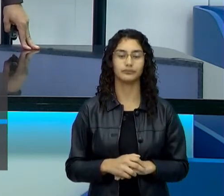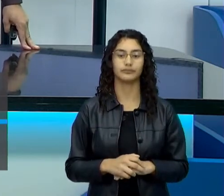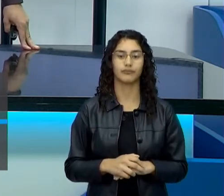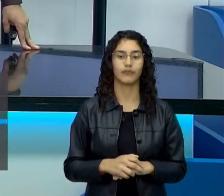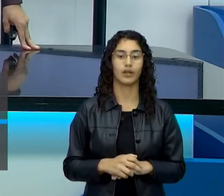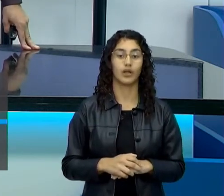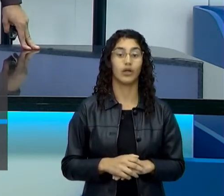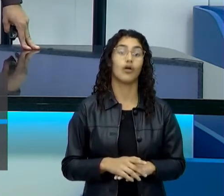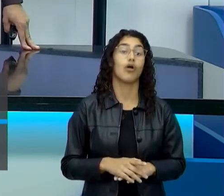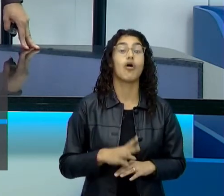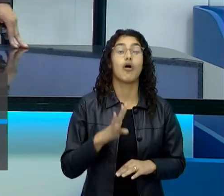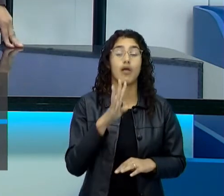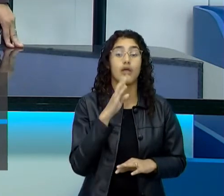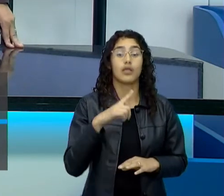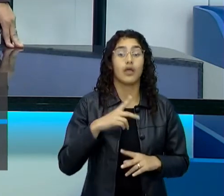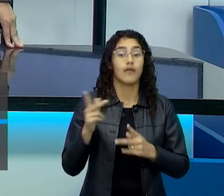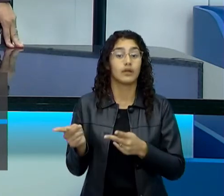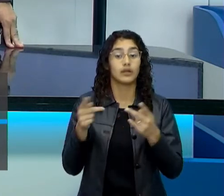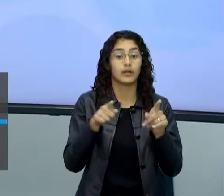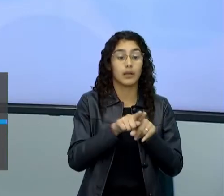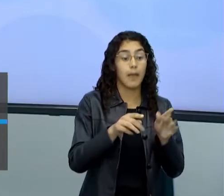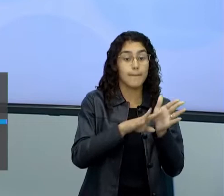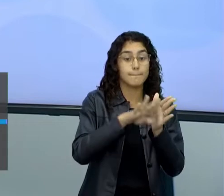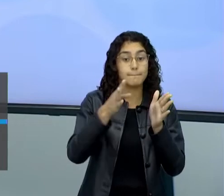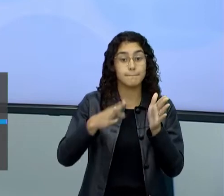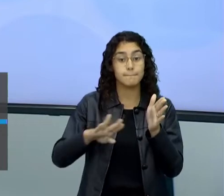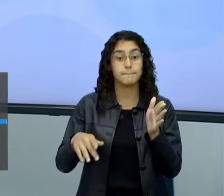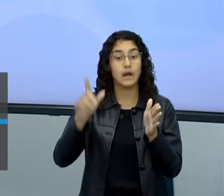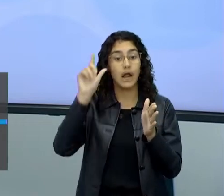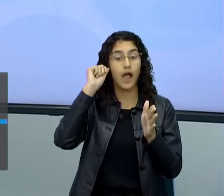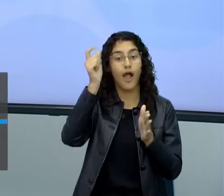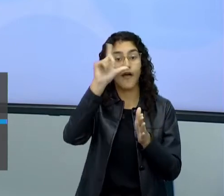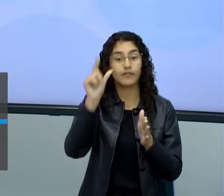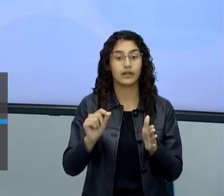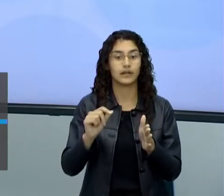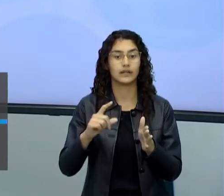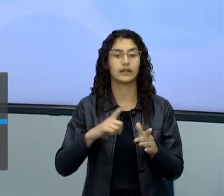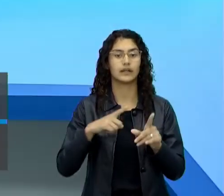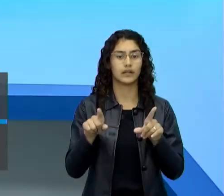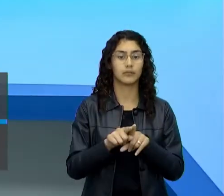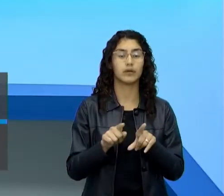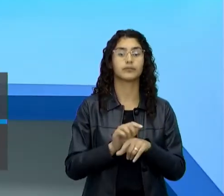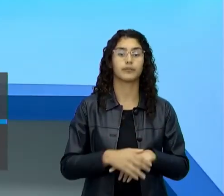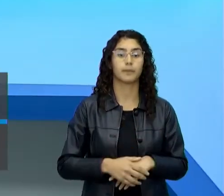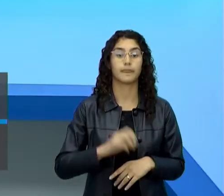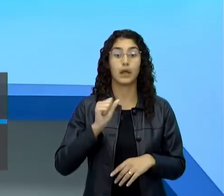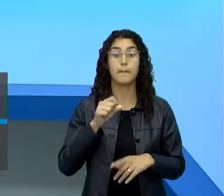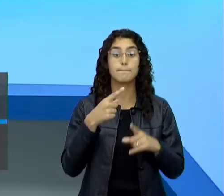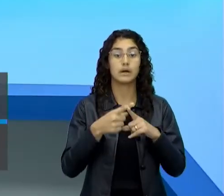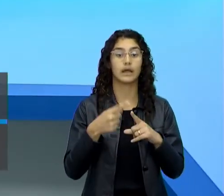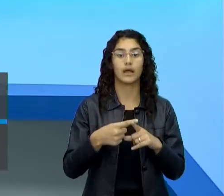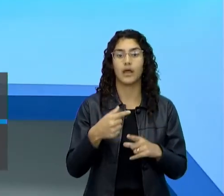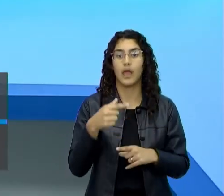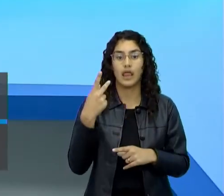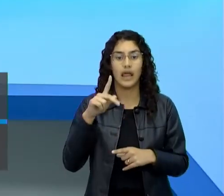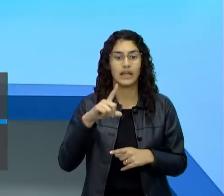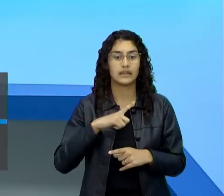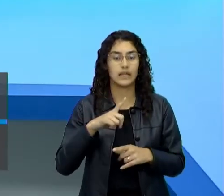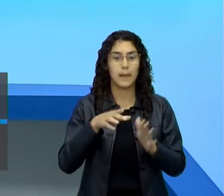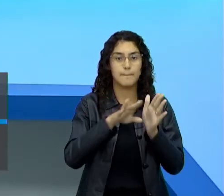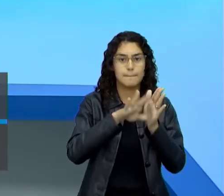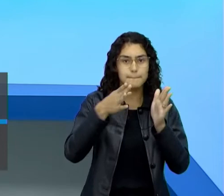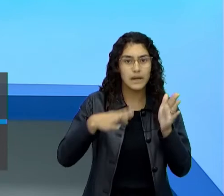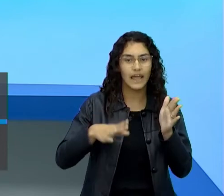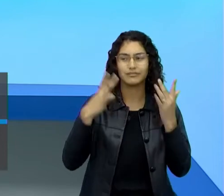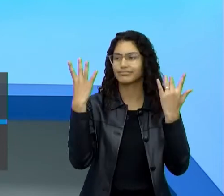Eu não conheço pessoa alguma que visitou as praias africanas. Não, e fala assim, não, agora eu vou pra Zâmbia, porque eu fiquei sabendo que lá tem praias